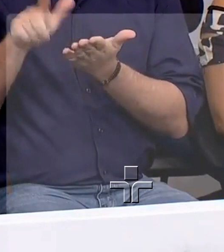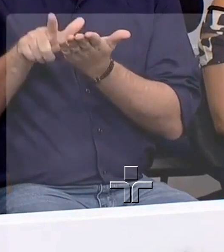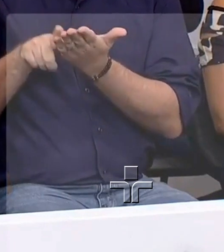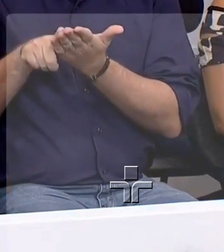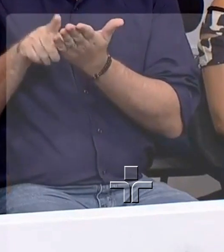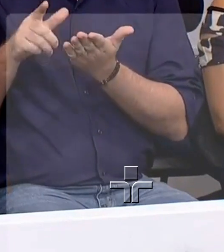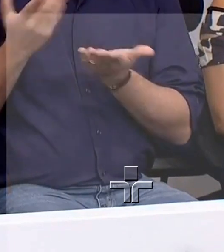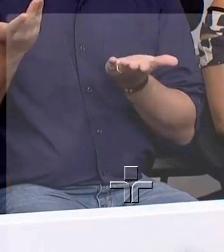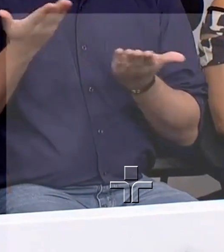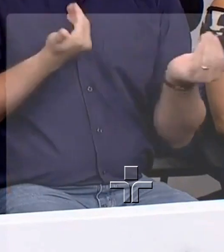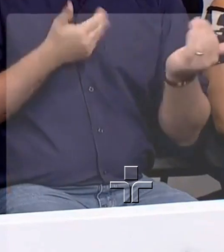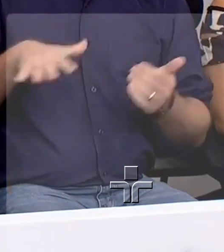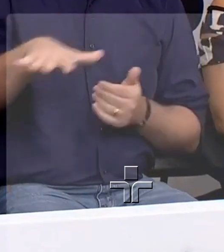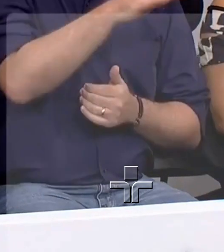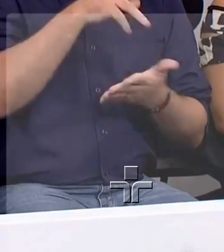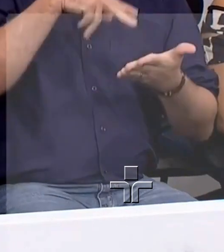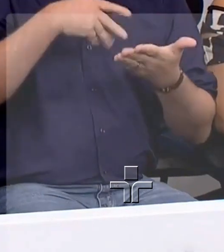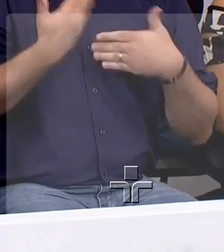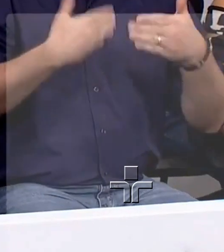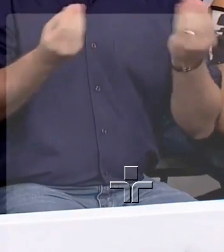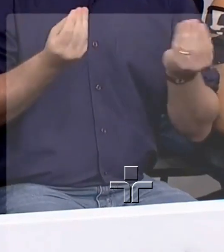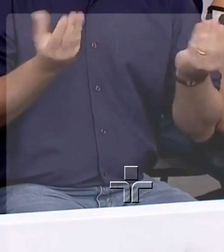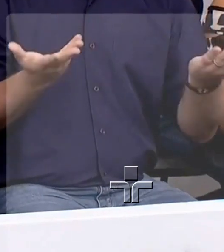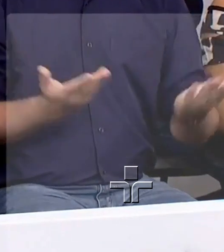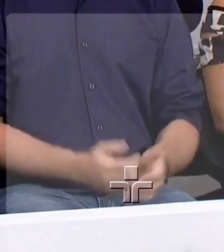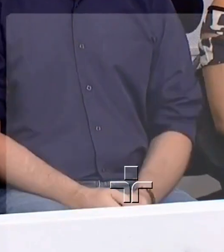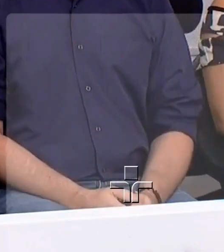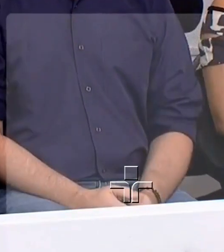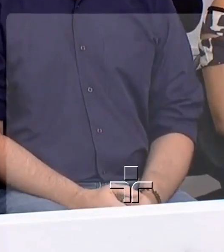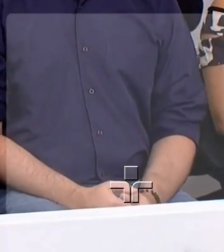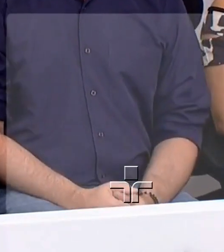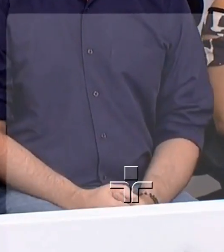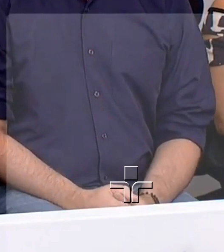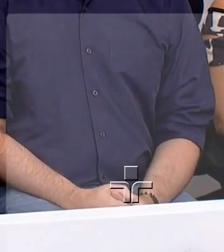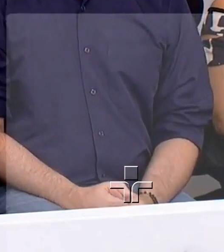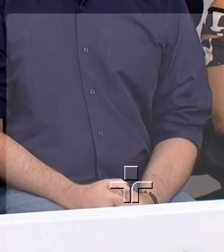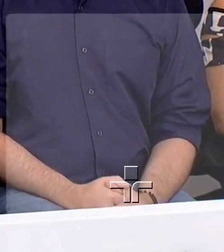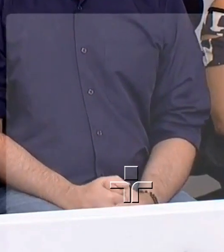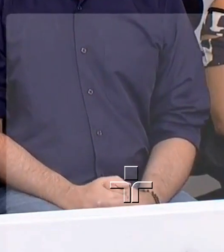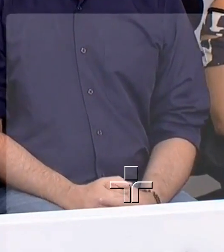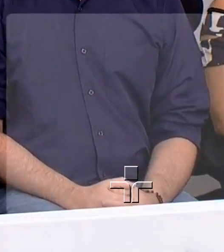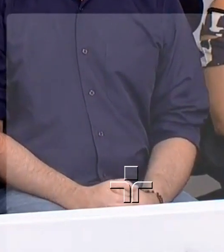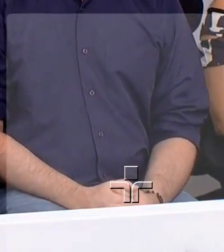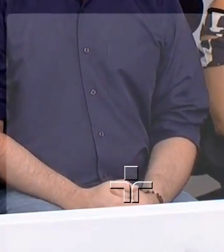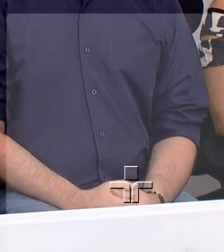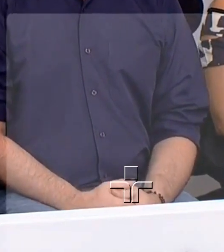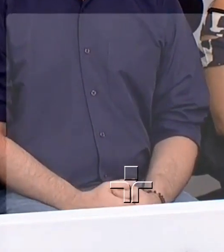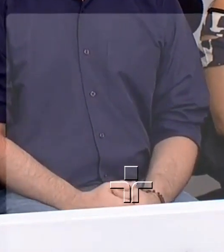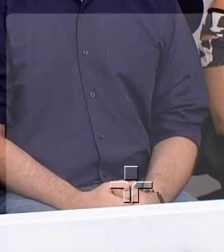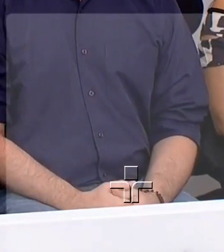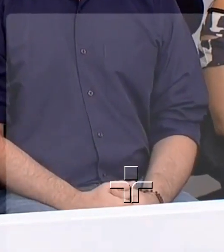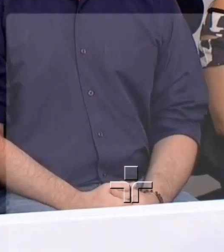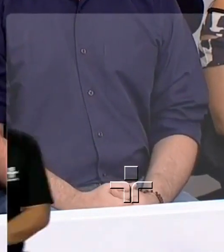de leitura do brasileiro, dos jovens, da população jovem. Então, o que vocês acham da questão da tecnologia influenciando esse